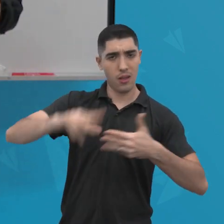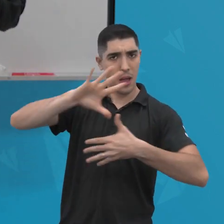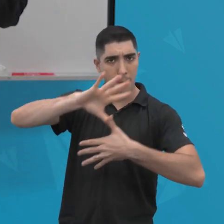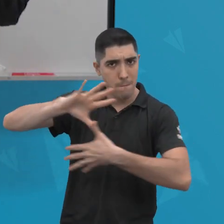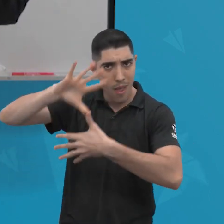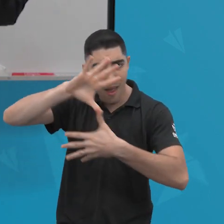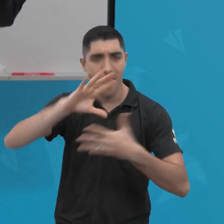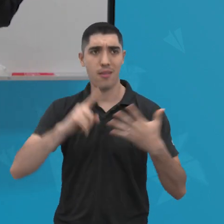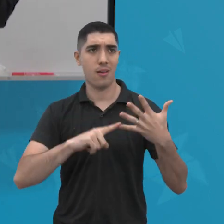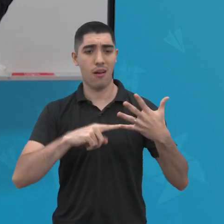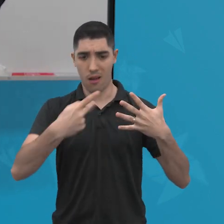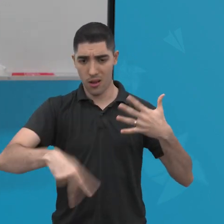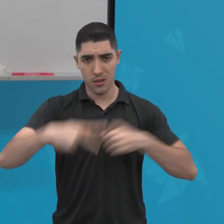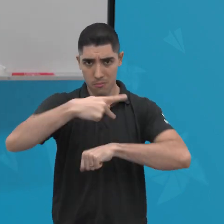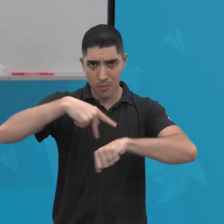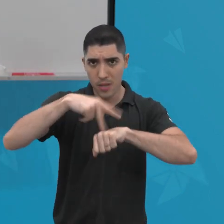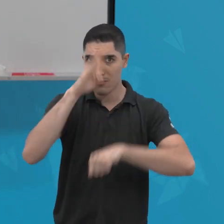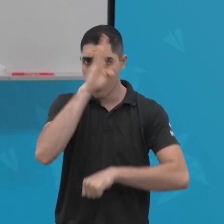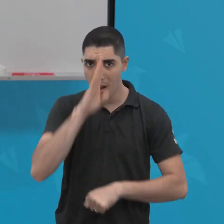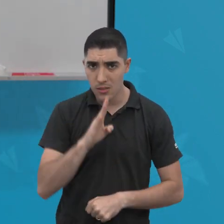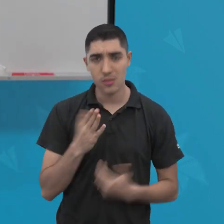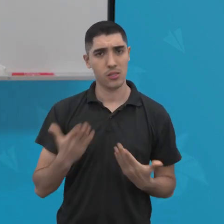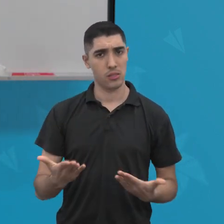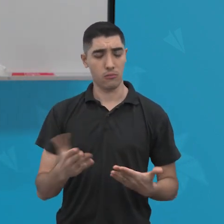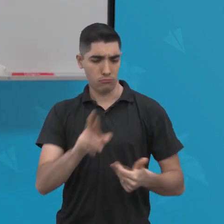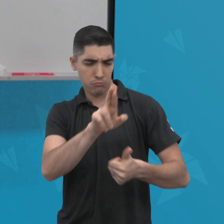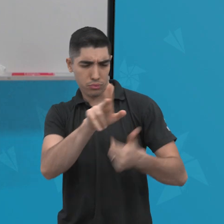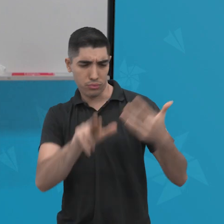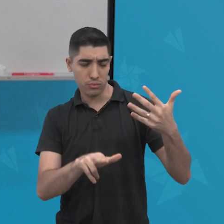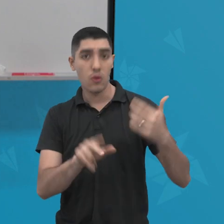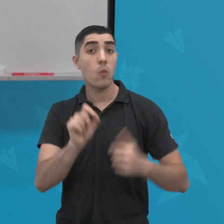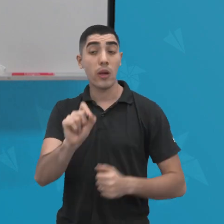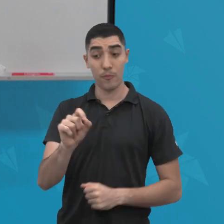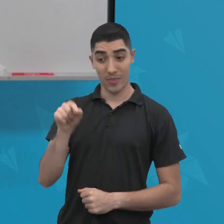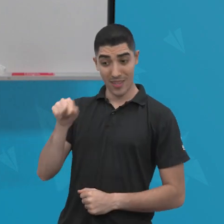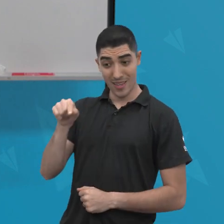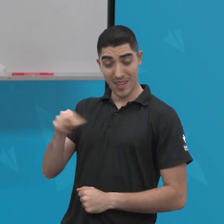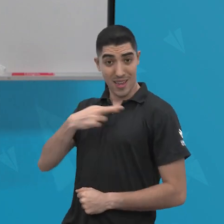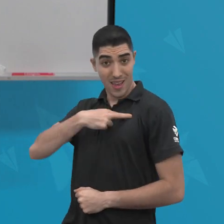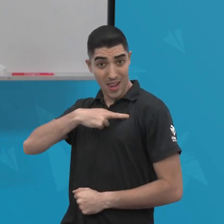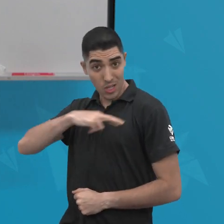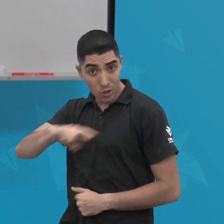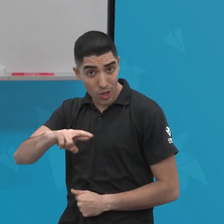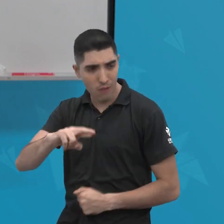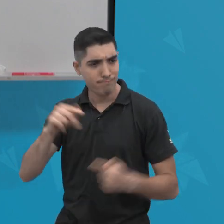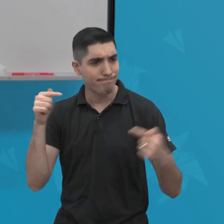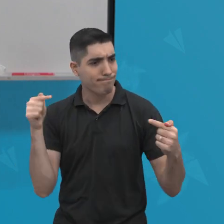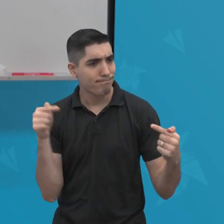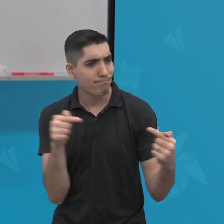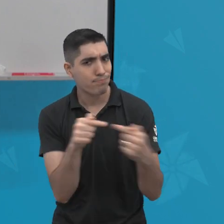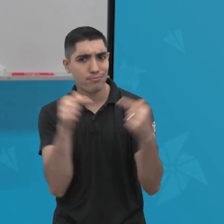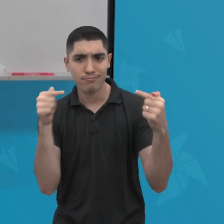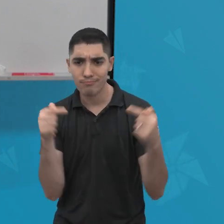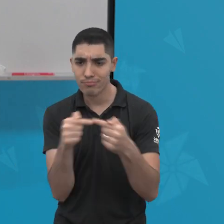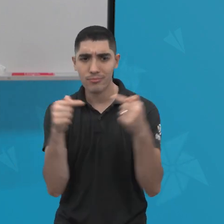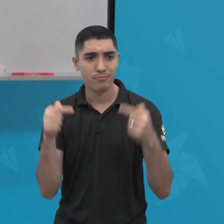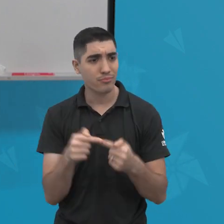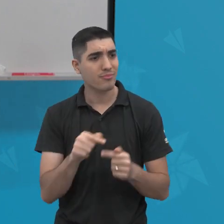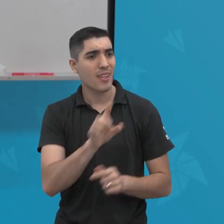Brasil, em que esses fenômenos religiosos assumiam também um significado